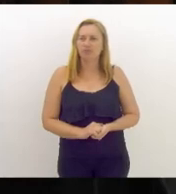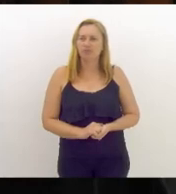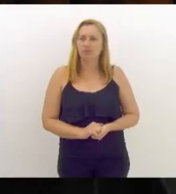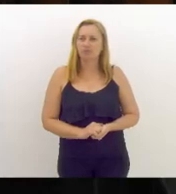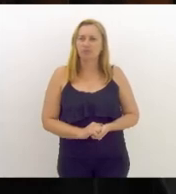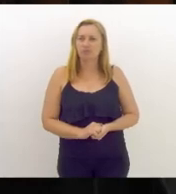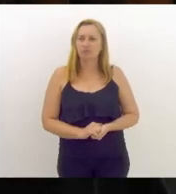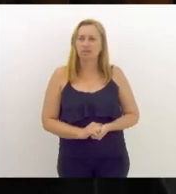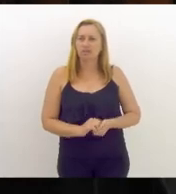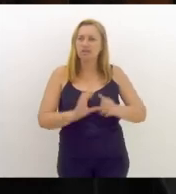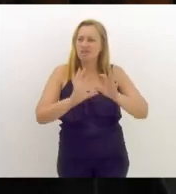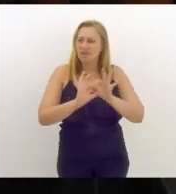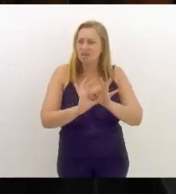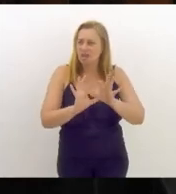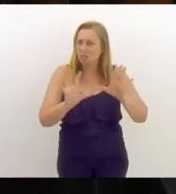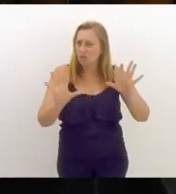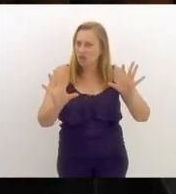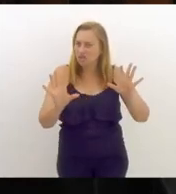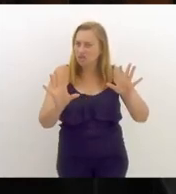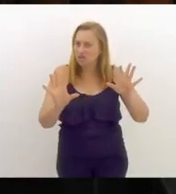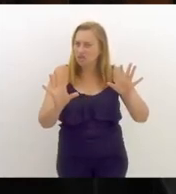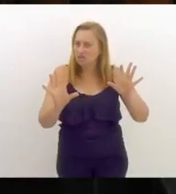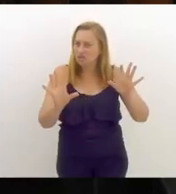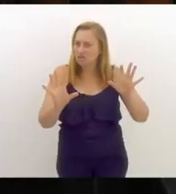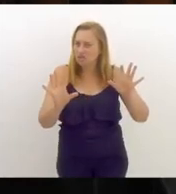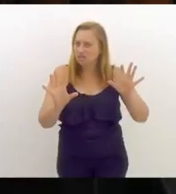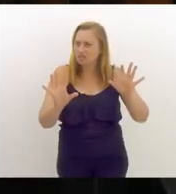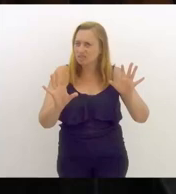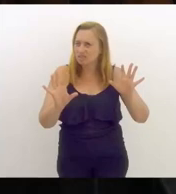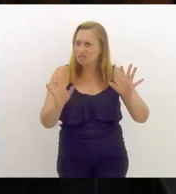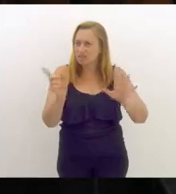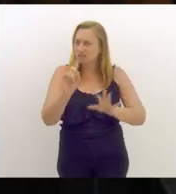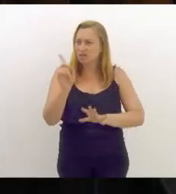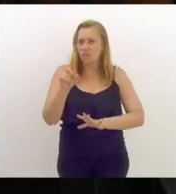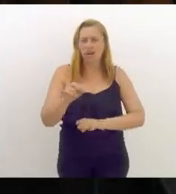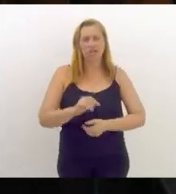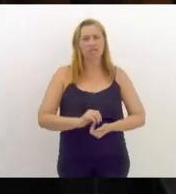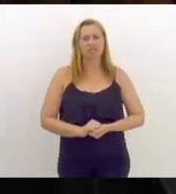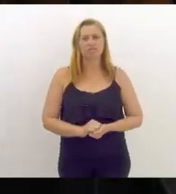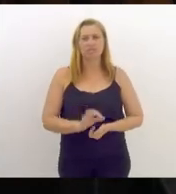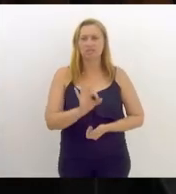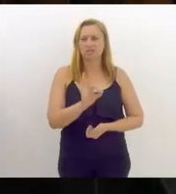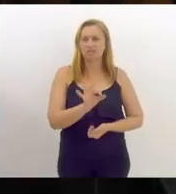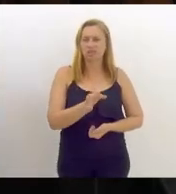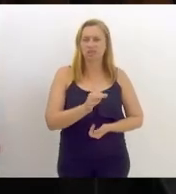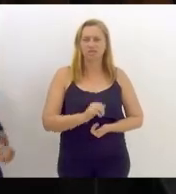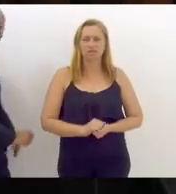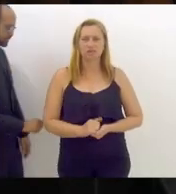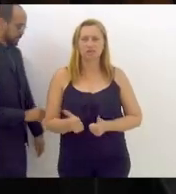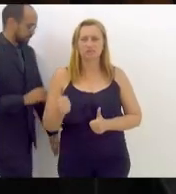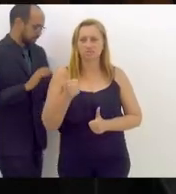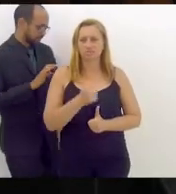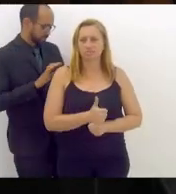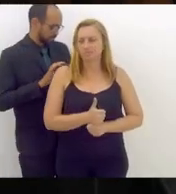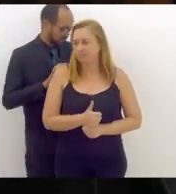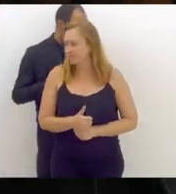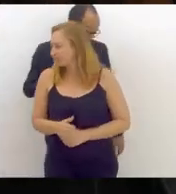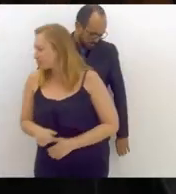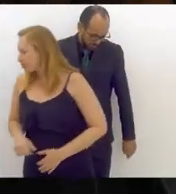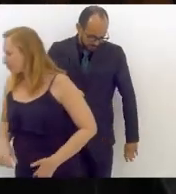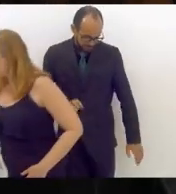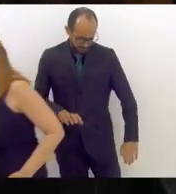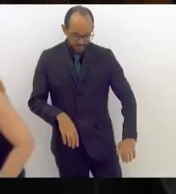mas não há democracia isto não é cabível não é concebível isto